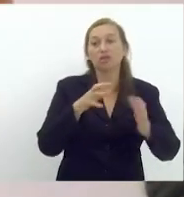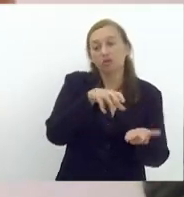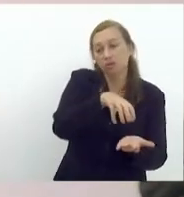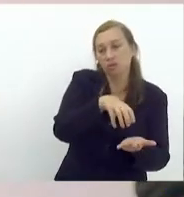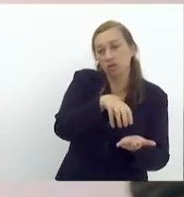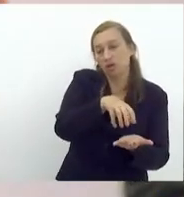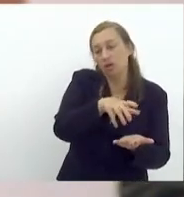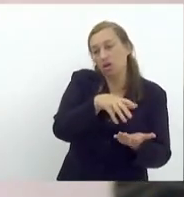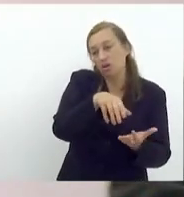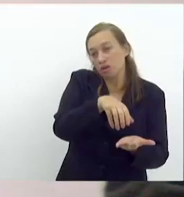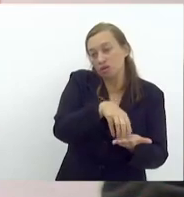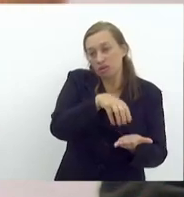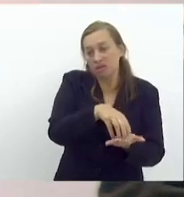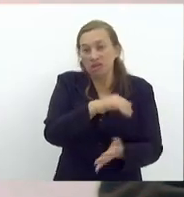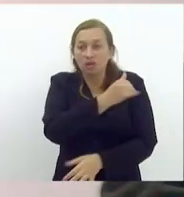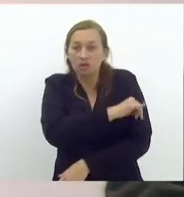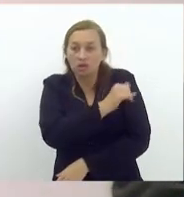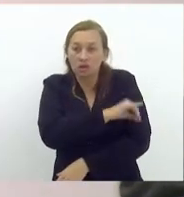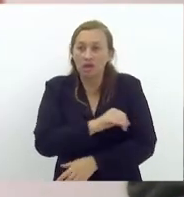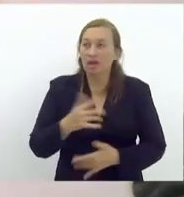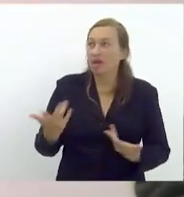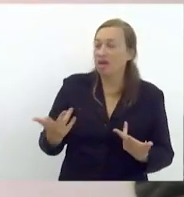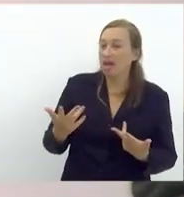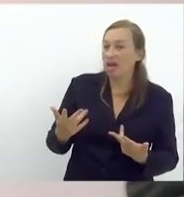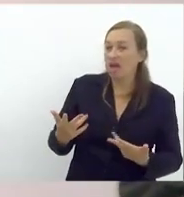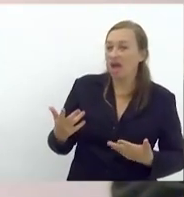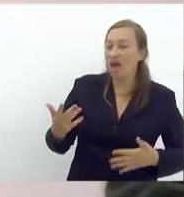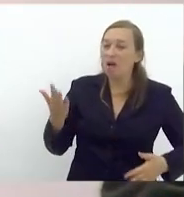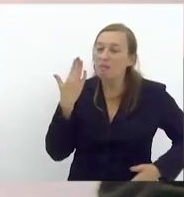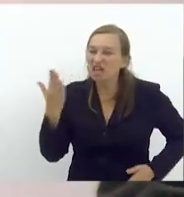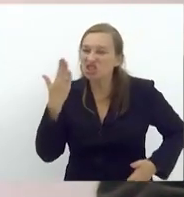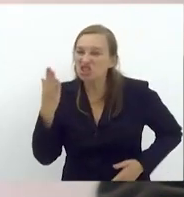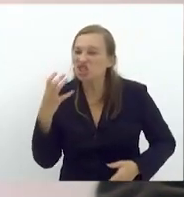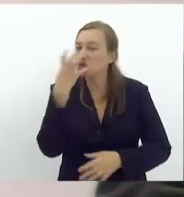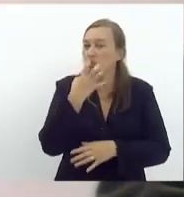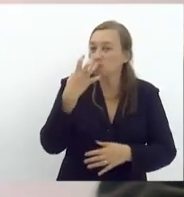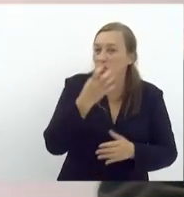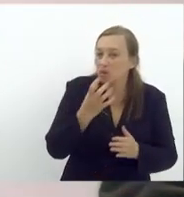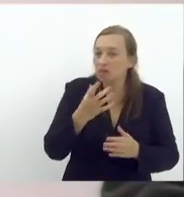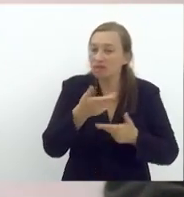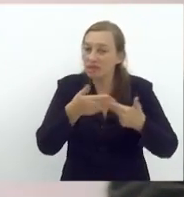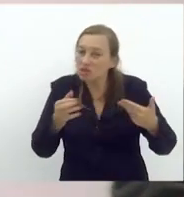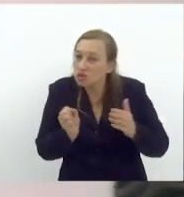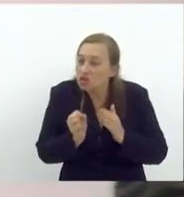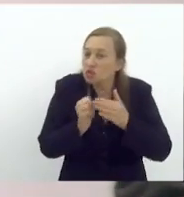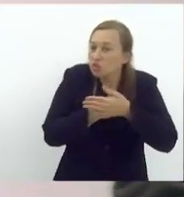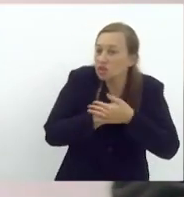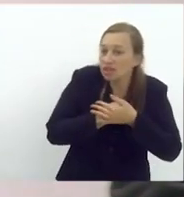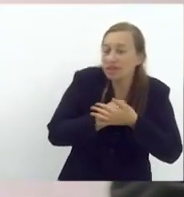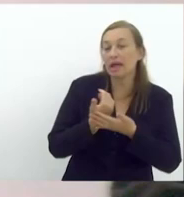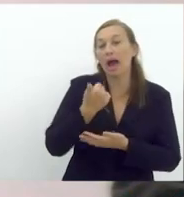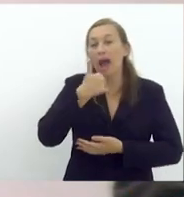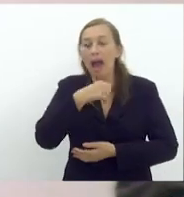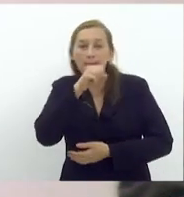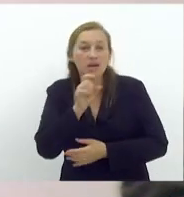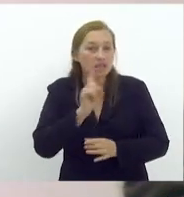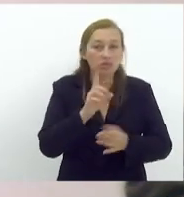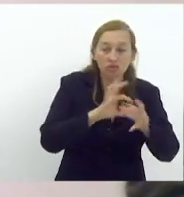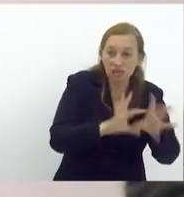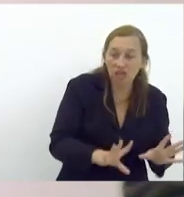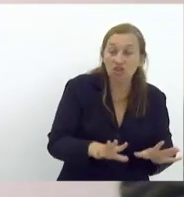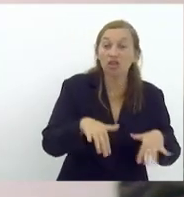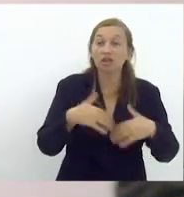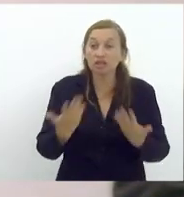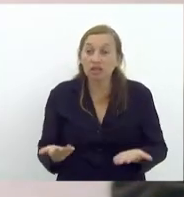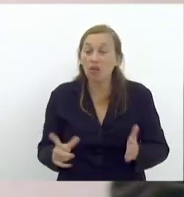marginalizada a mãe não deixa a música de bandido Aí tem que fazer as coisas escondida é mas aí agora a bomba